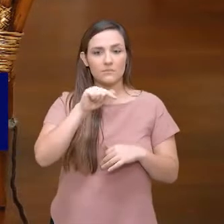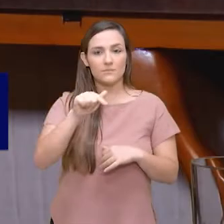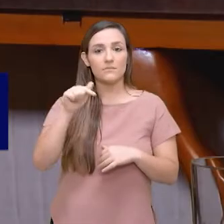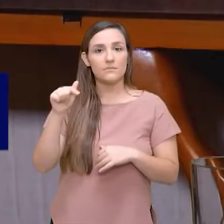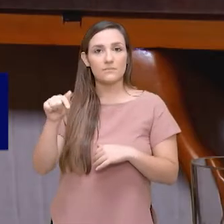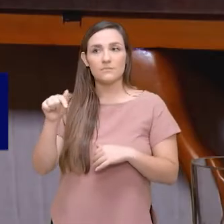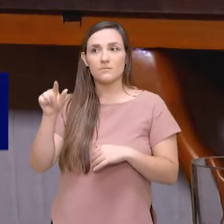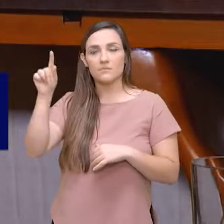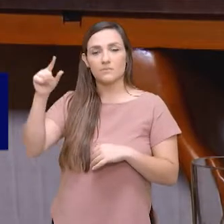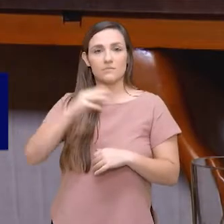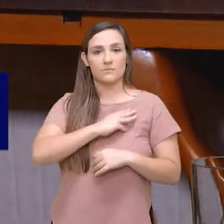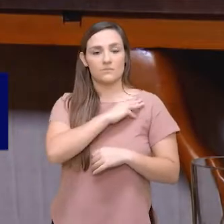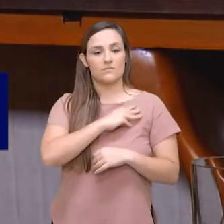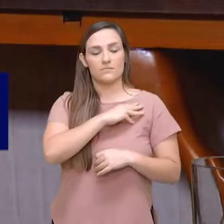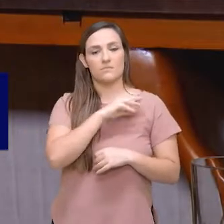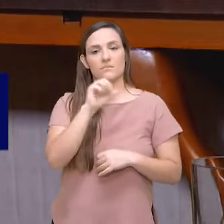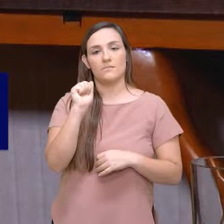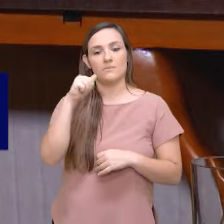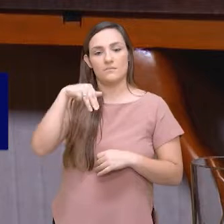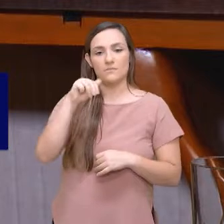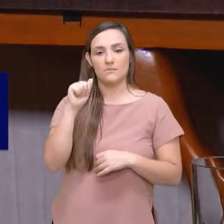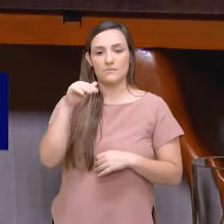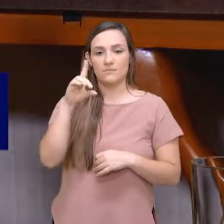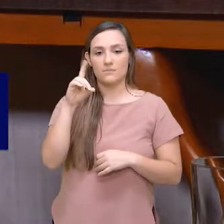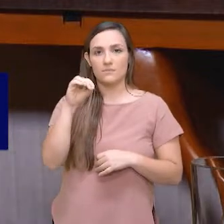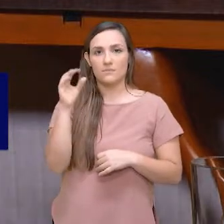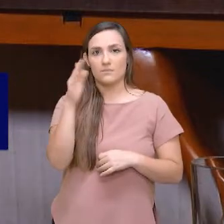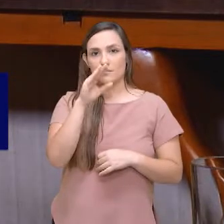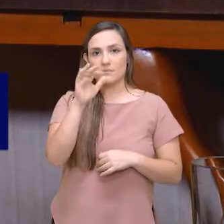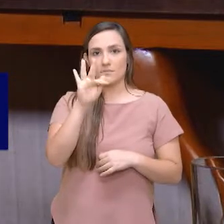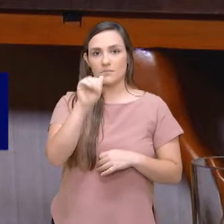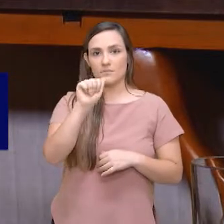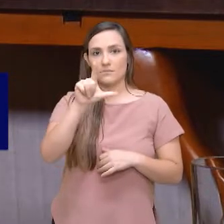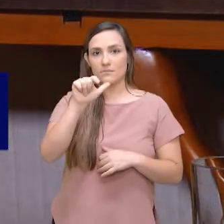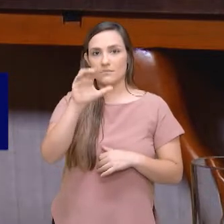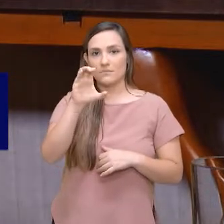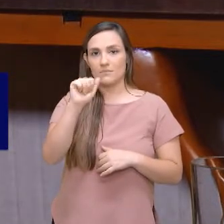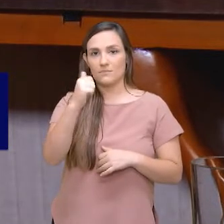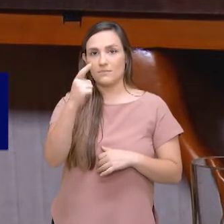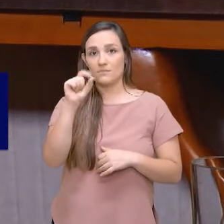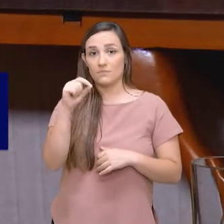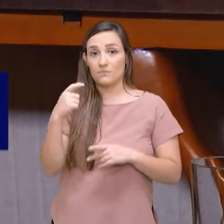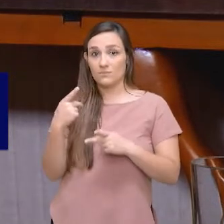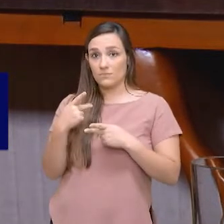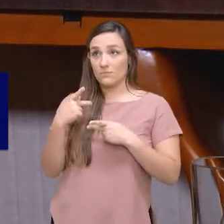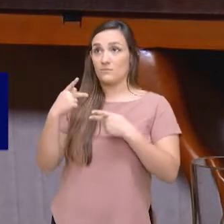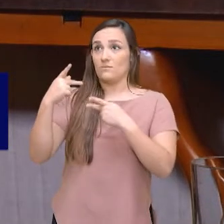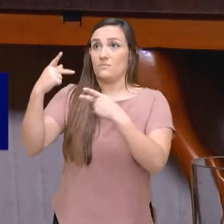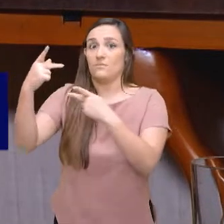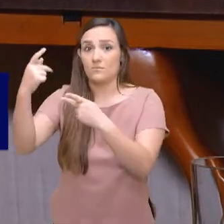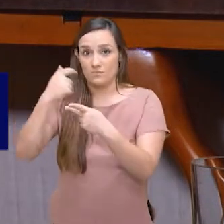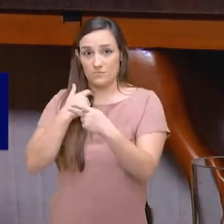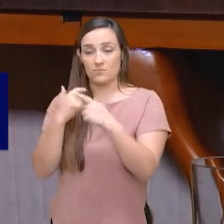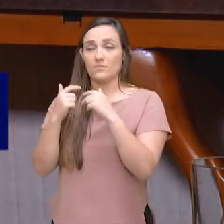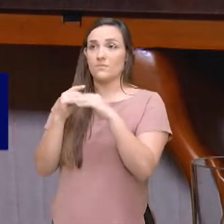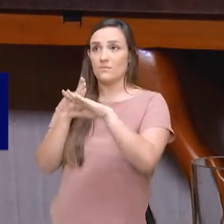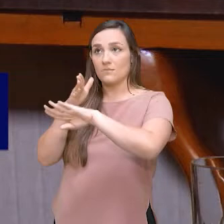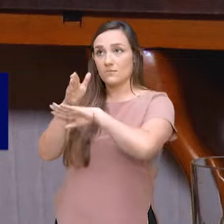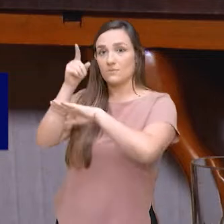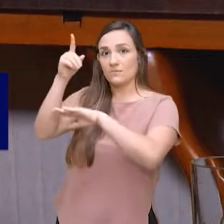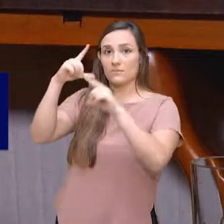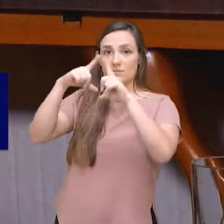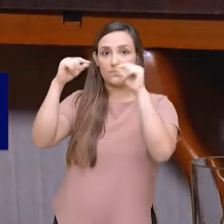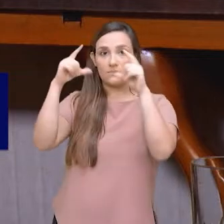77, o ministro Armando Falcão nos convidou para ir a Brasília para